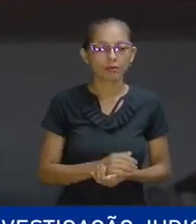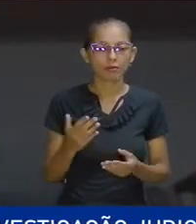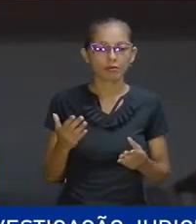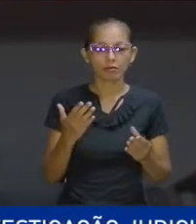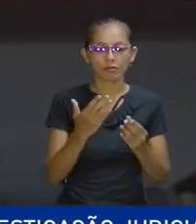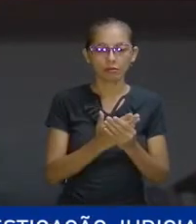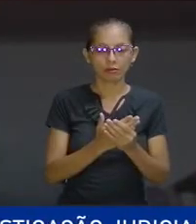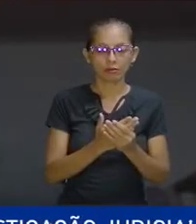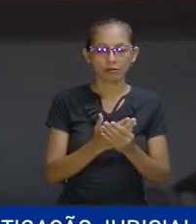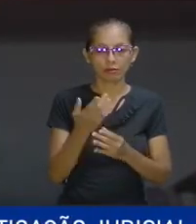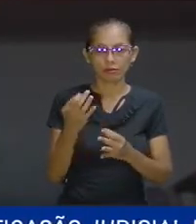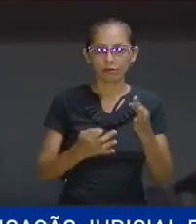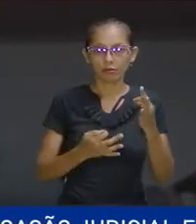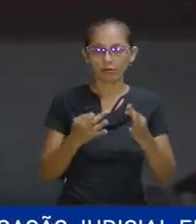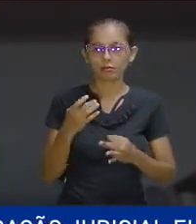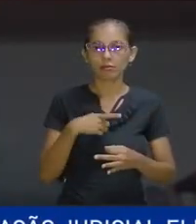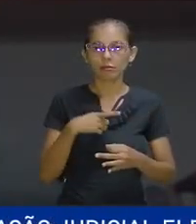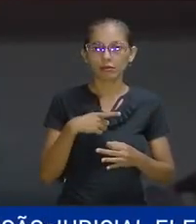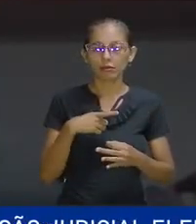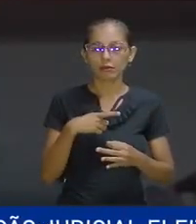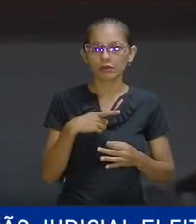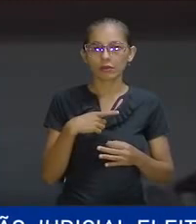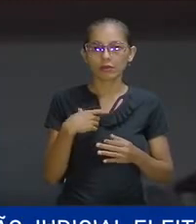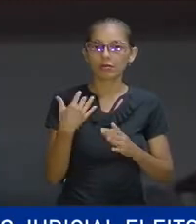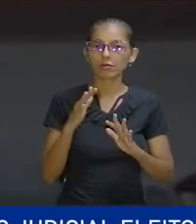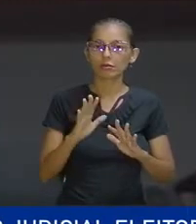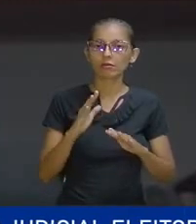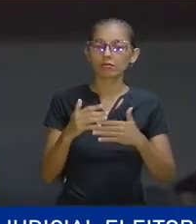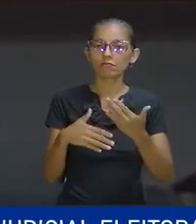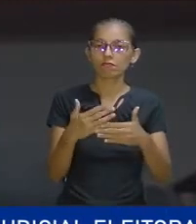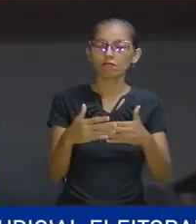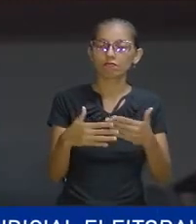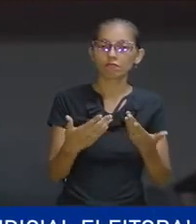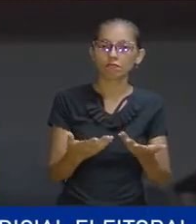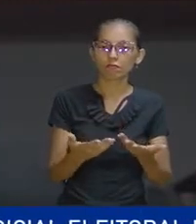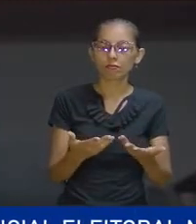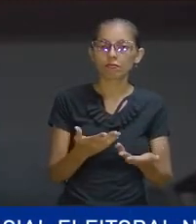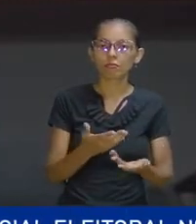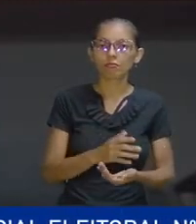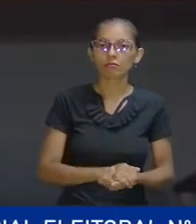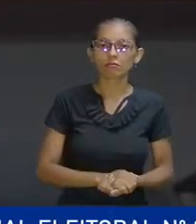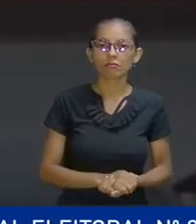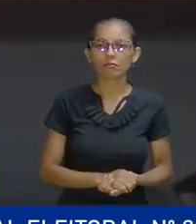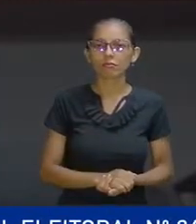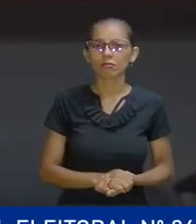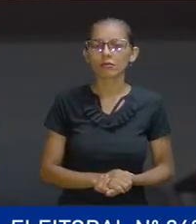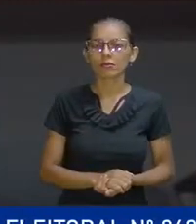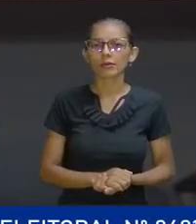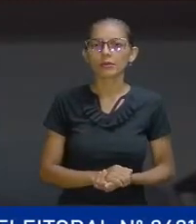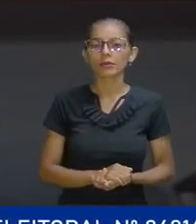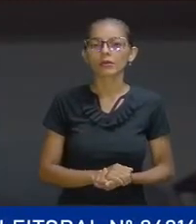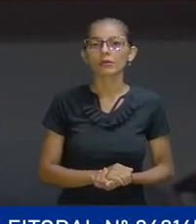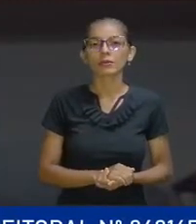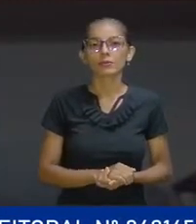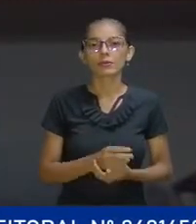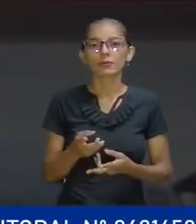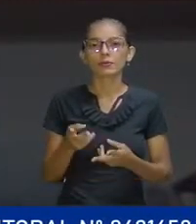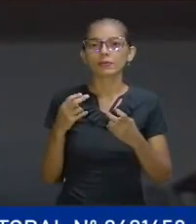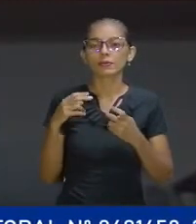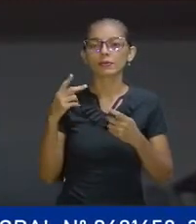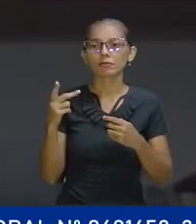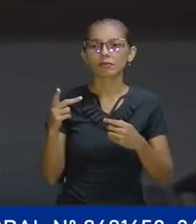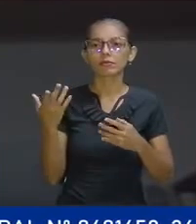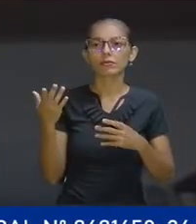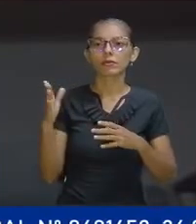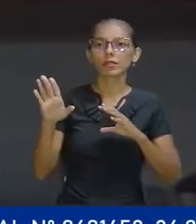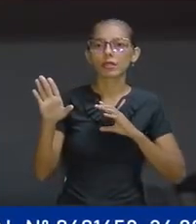um gestor ele acabe tendo repercussões sobre as candidaturas de pessoas ligadas a ele, de